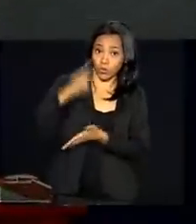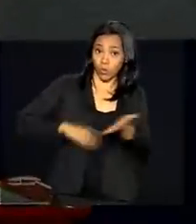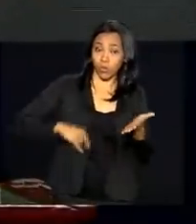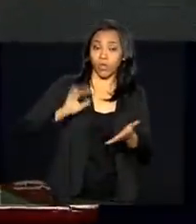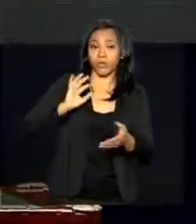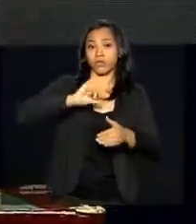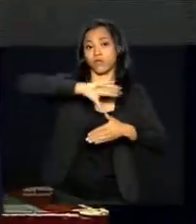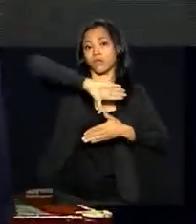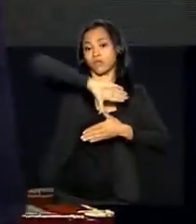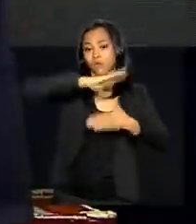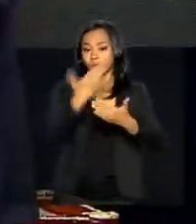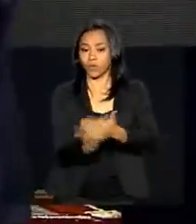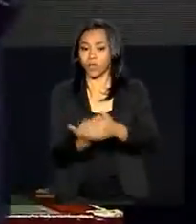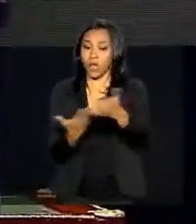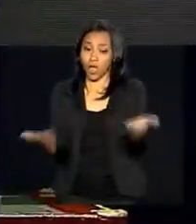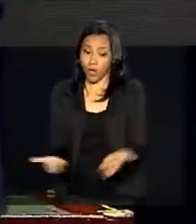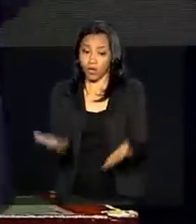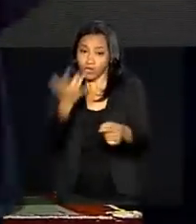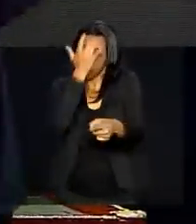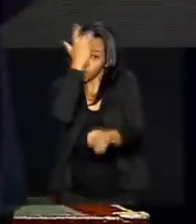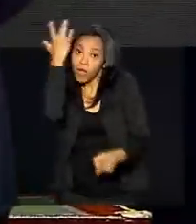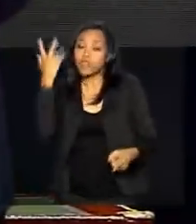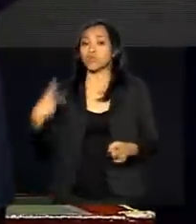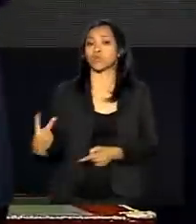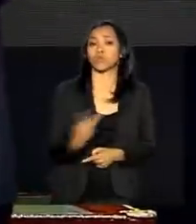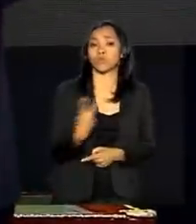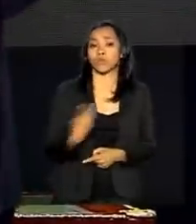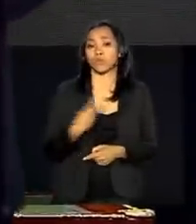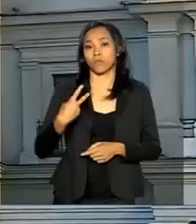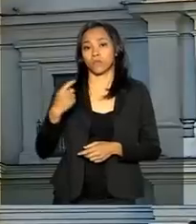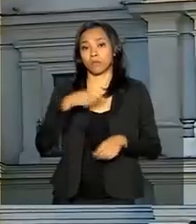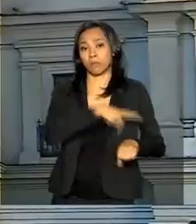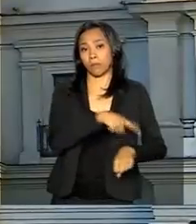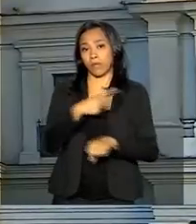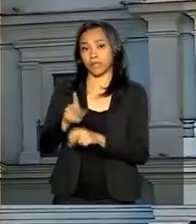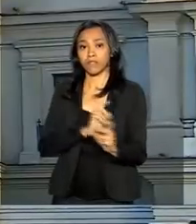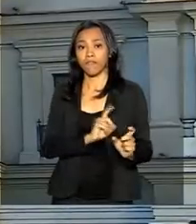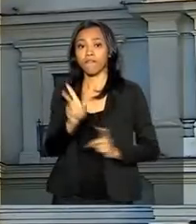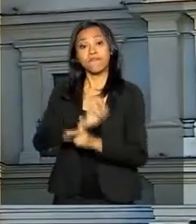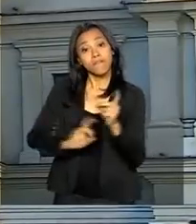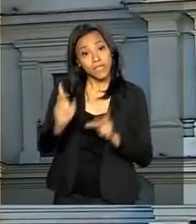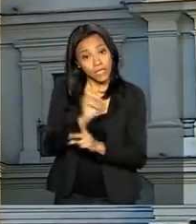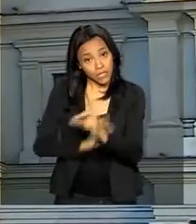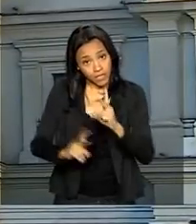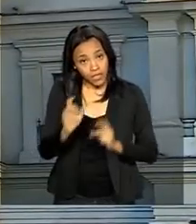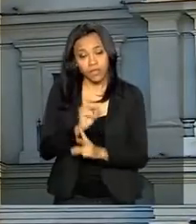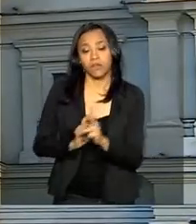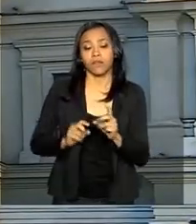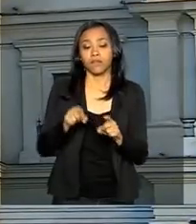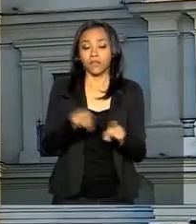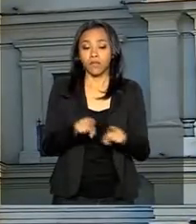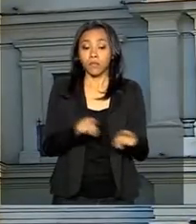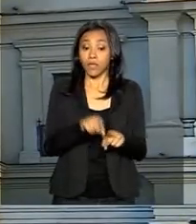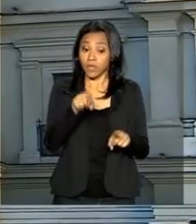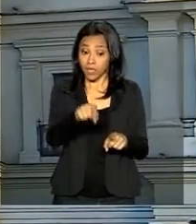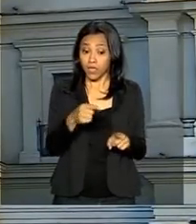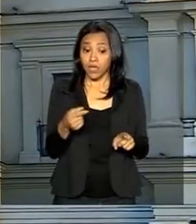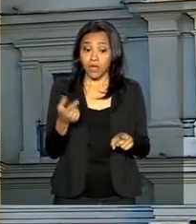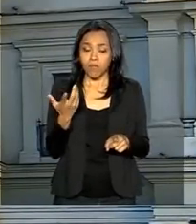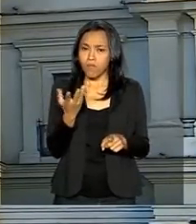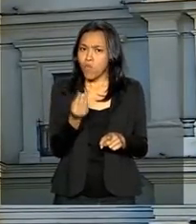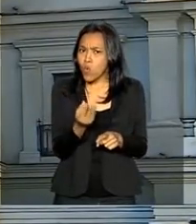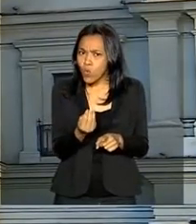ainda mais o intercâmbio comercial entre os dois países grande parte dos investimentos externos chilenos no